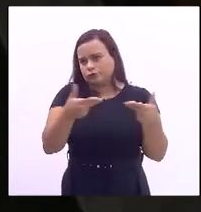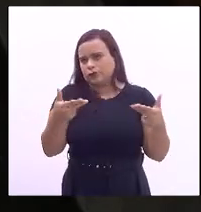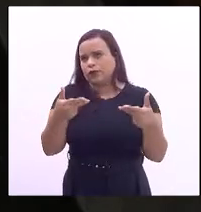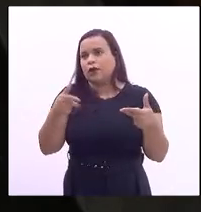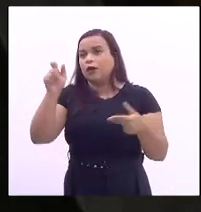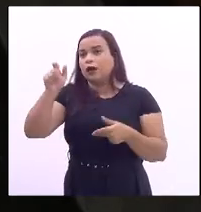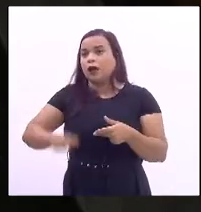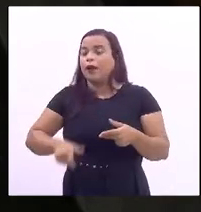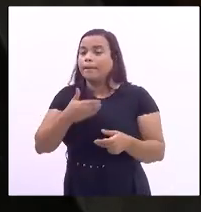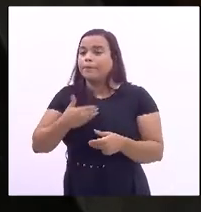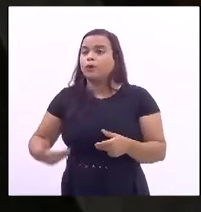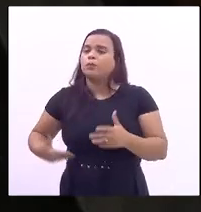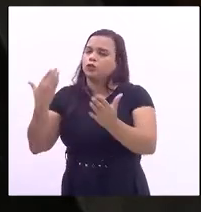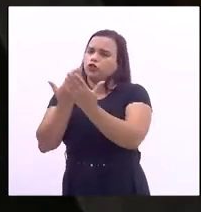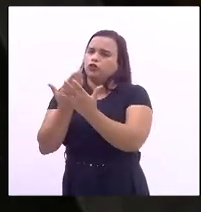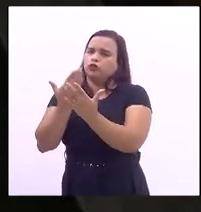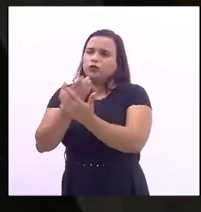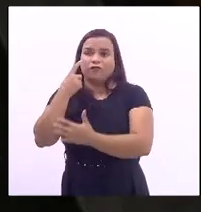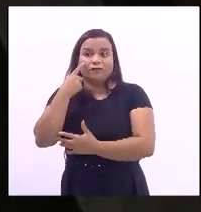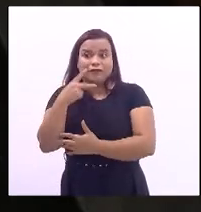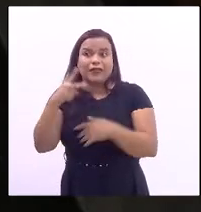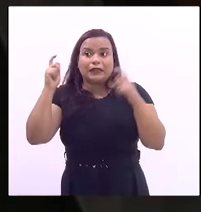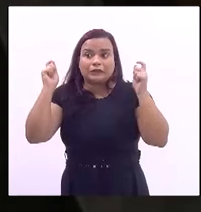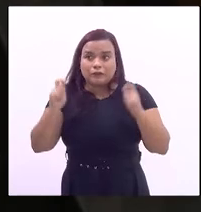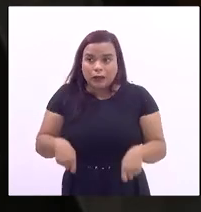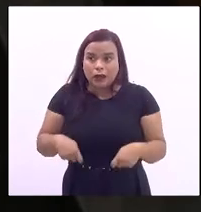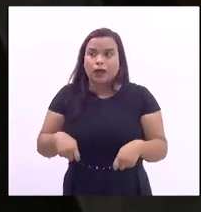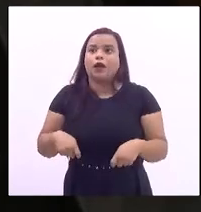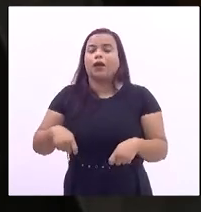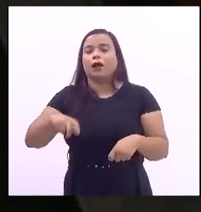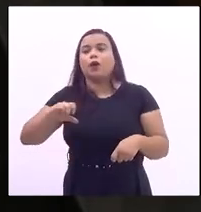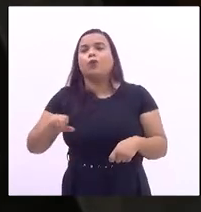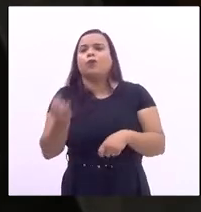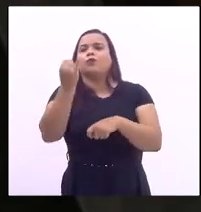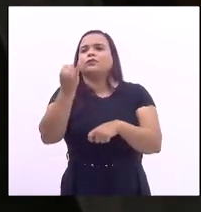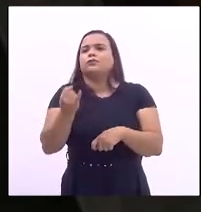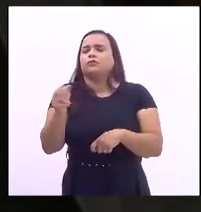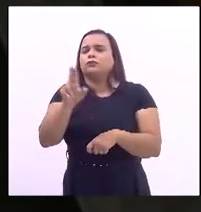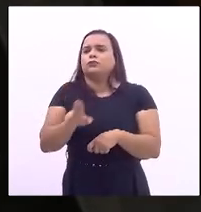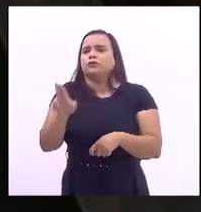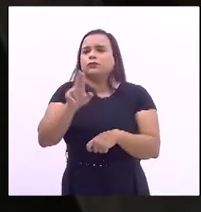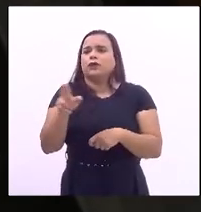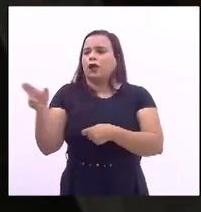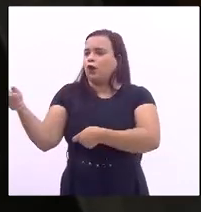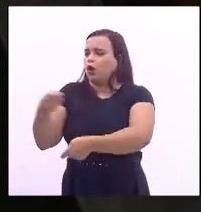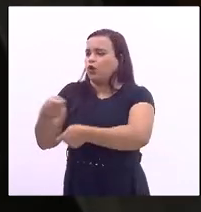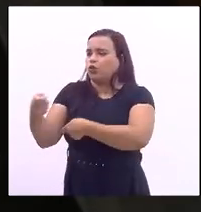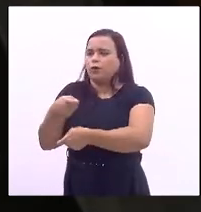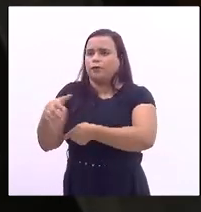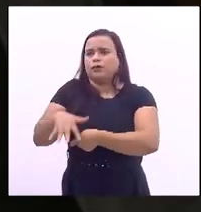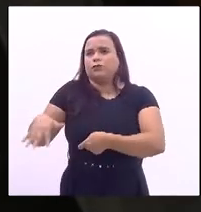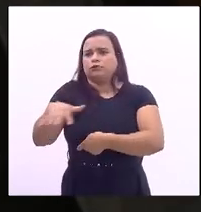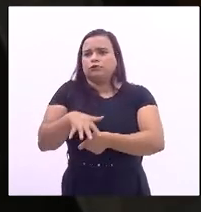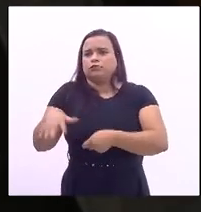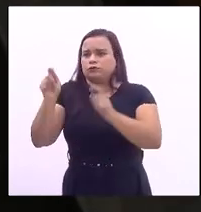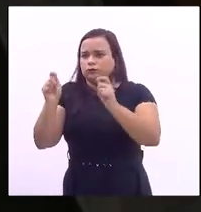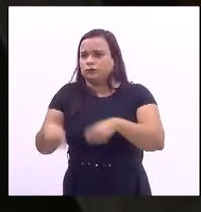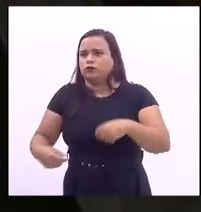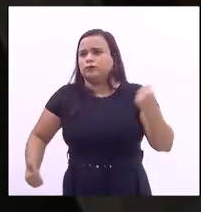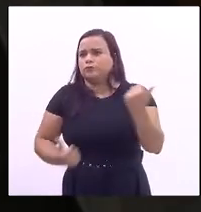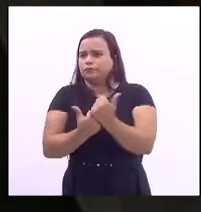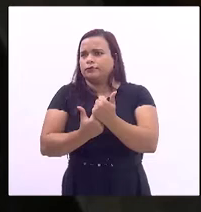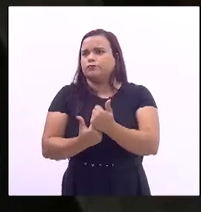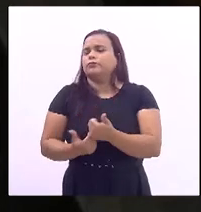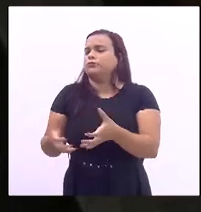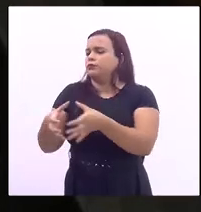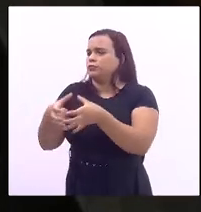a viabilidade de realizar seu aproveitamento econômico podendo Se valer de apoio de